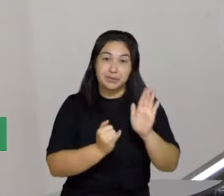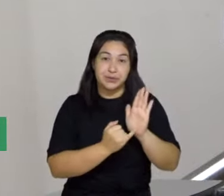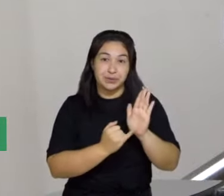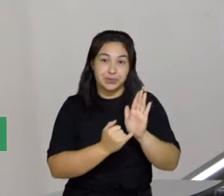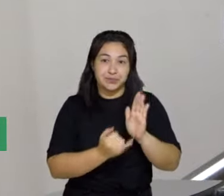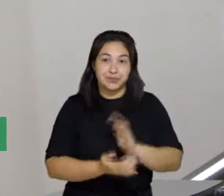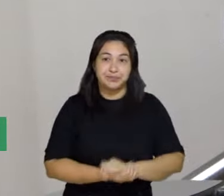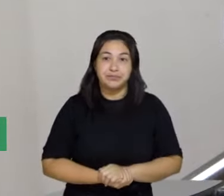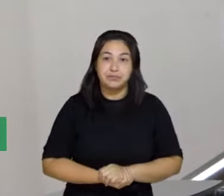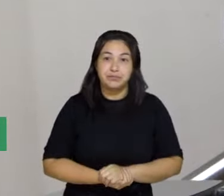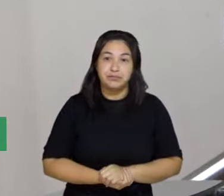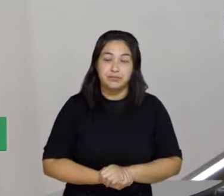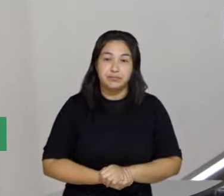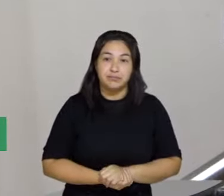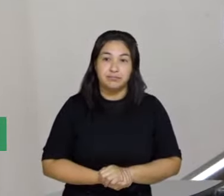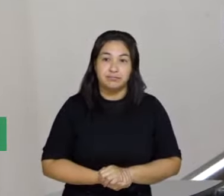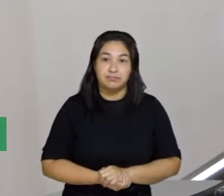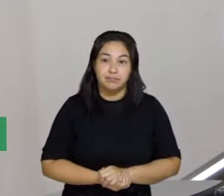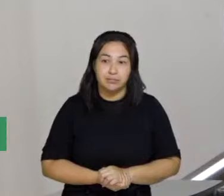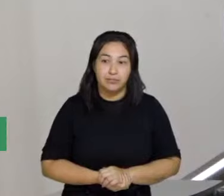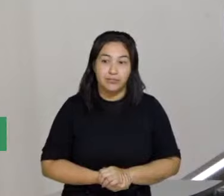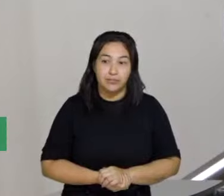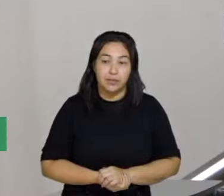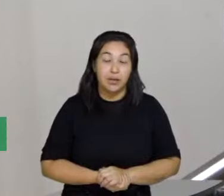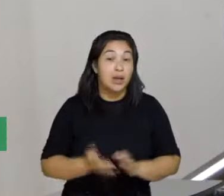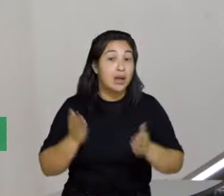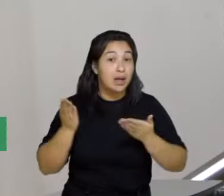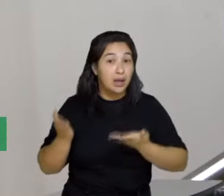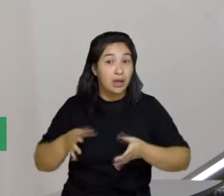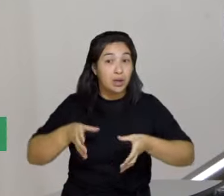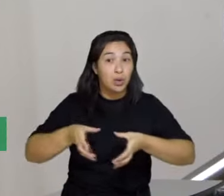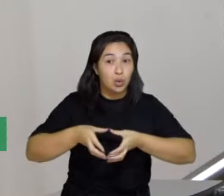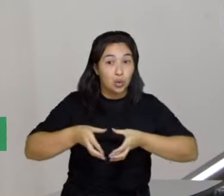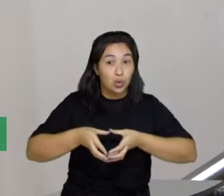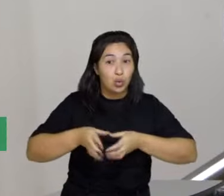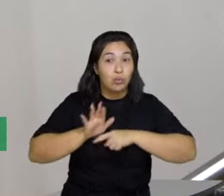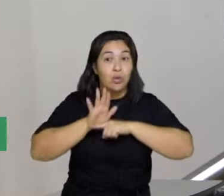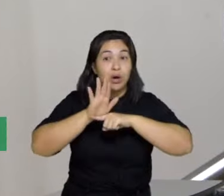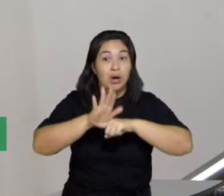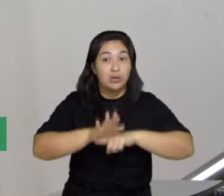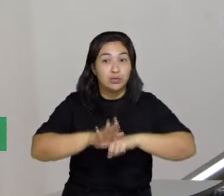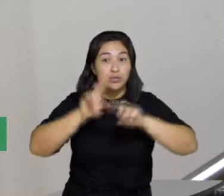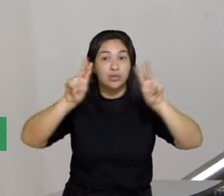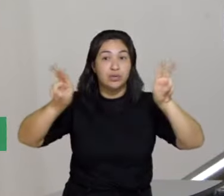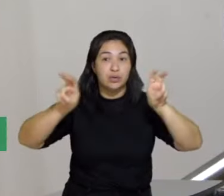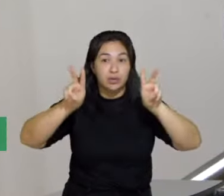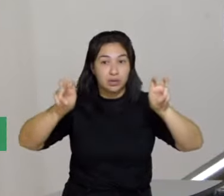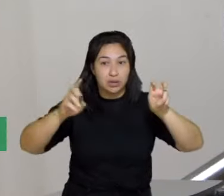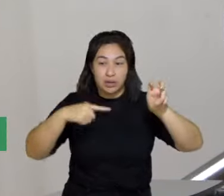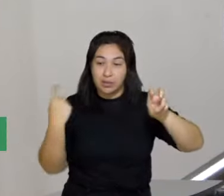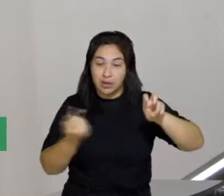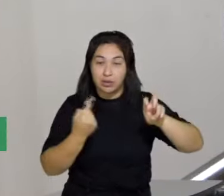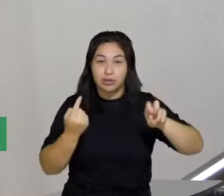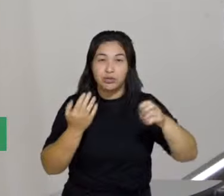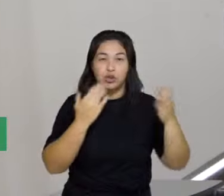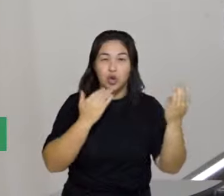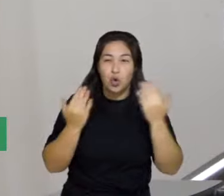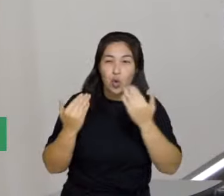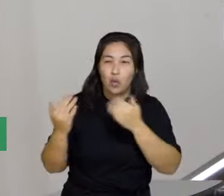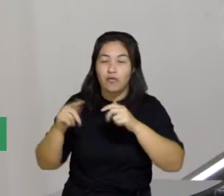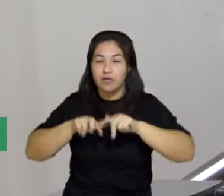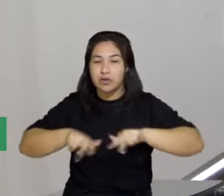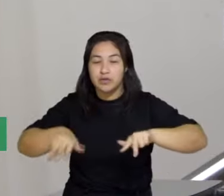Certamente, este setor dará uma amplitude significativa aos temas que passaremos a abordar nas reuniões